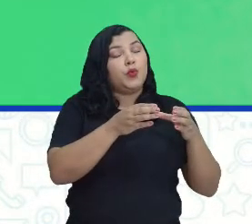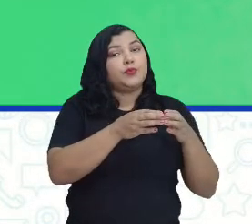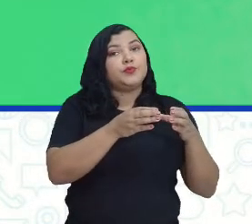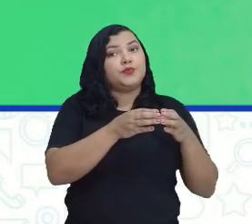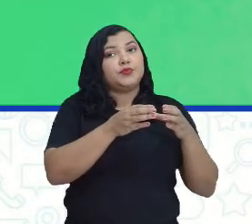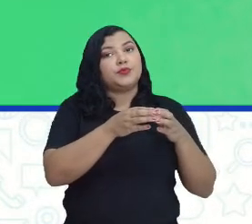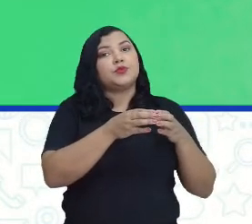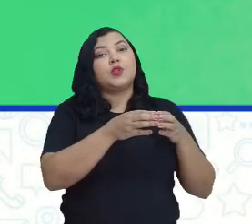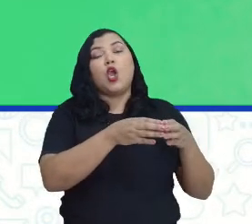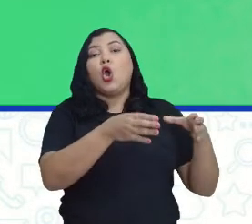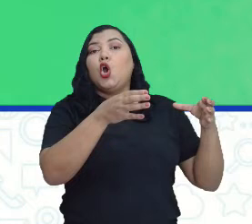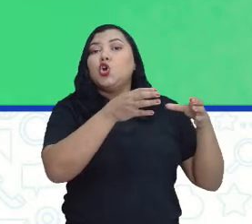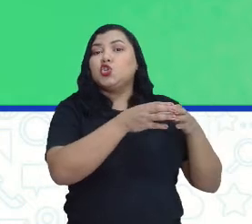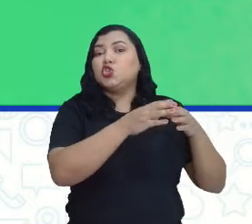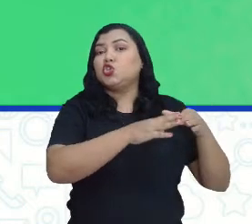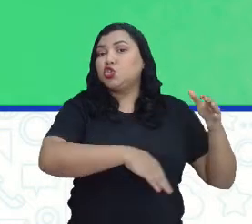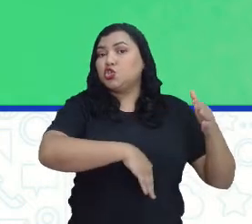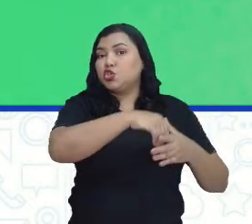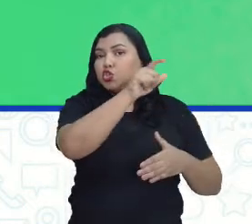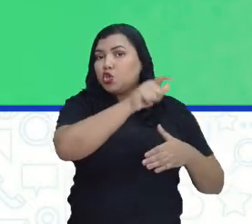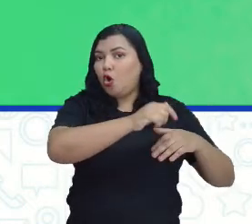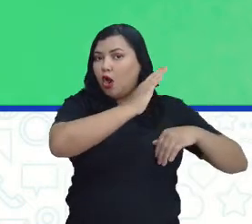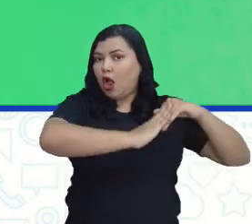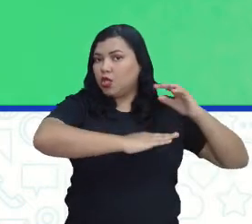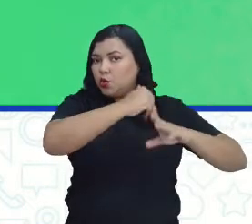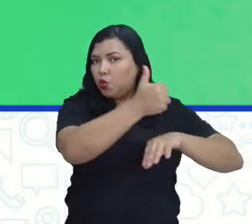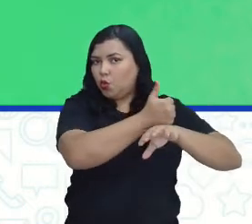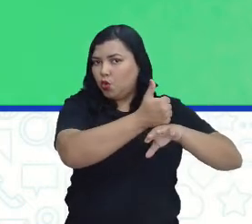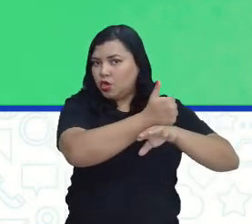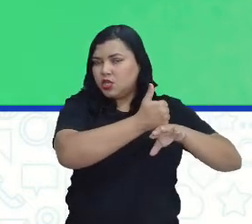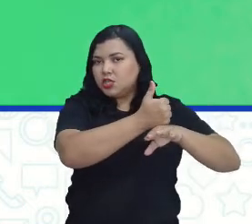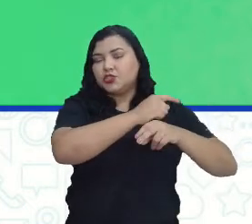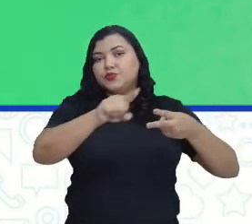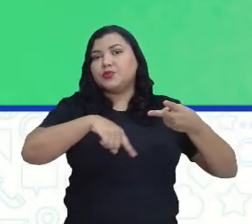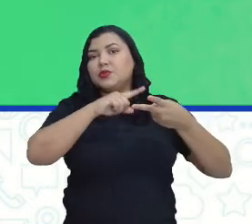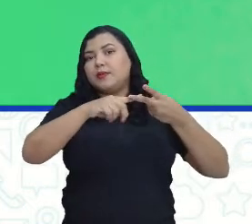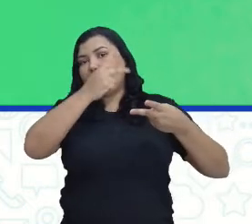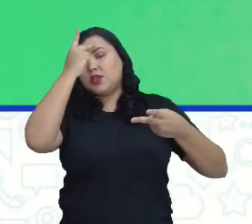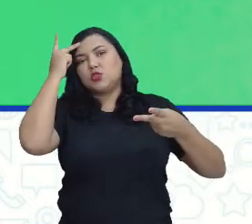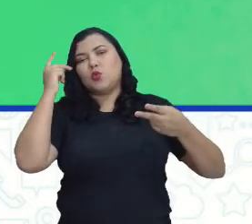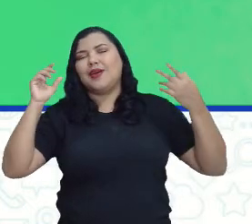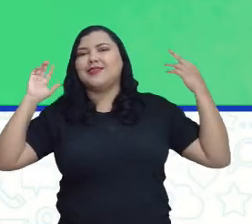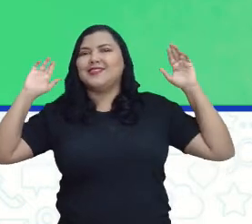torcedores reclamaram da arbitragem. Então, percebam, qual é o núcleo aqui?